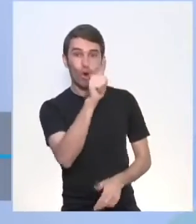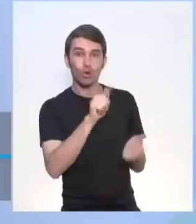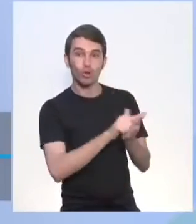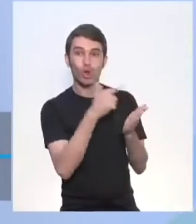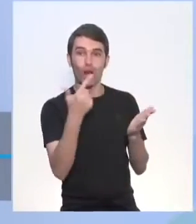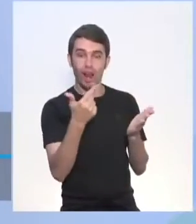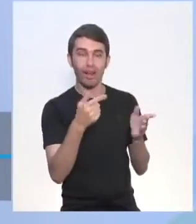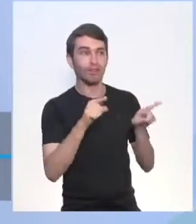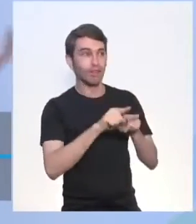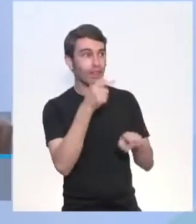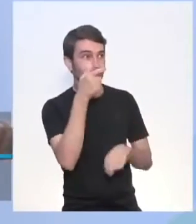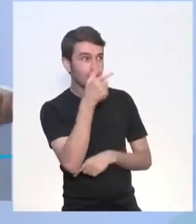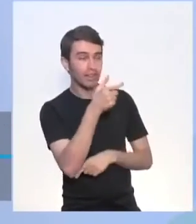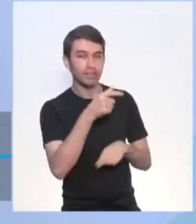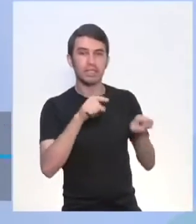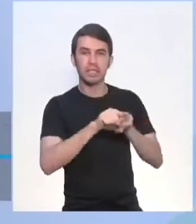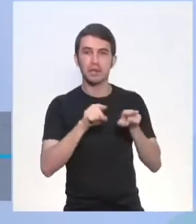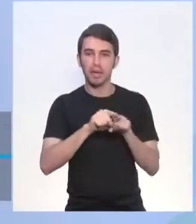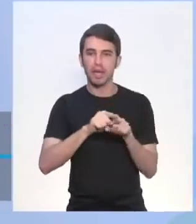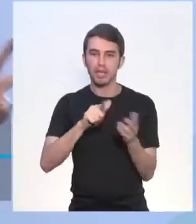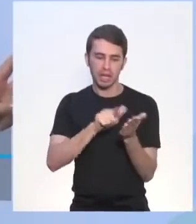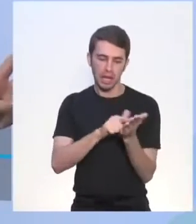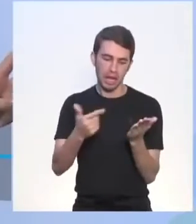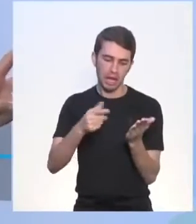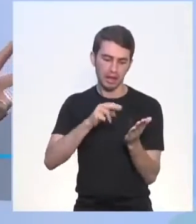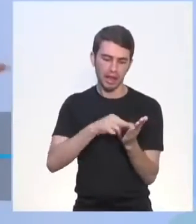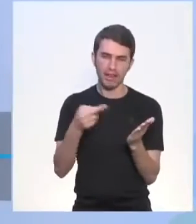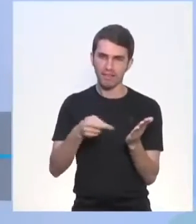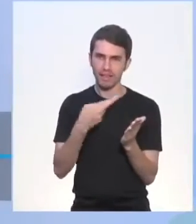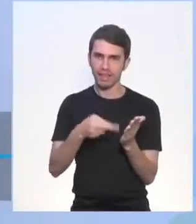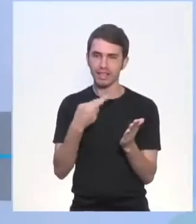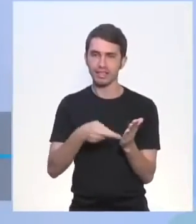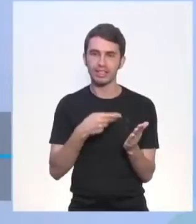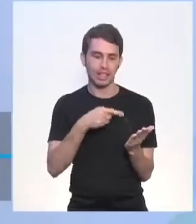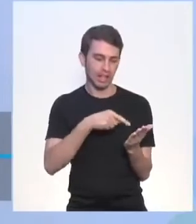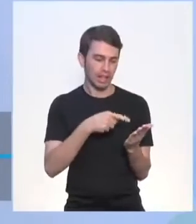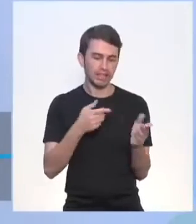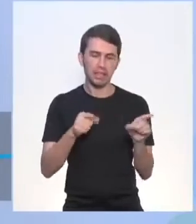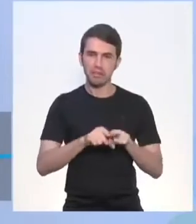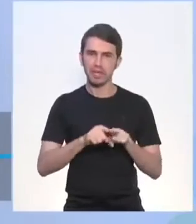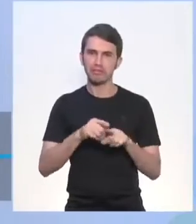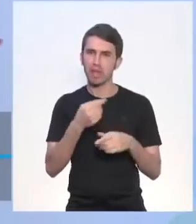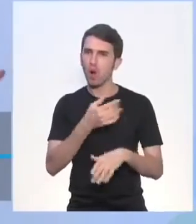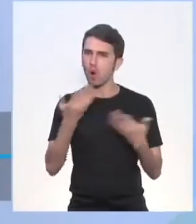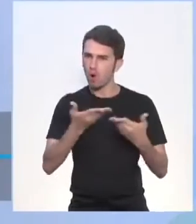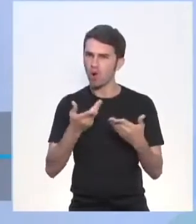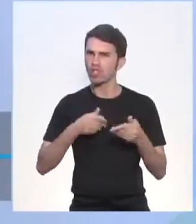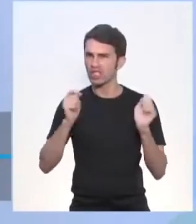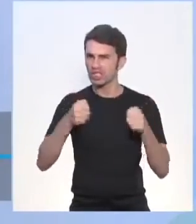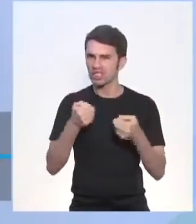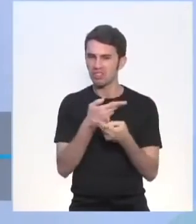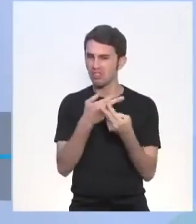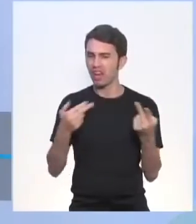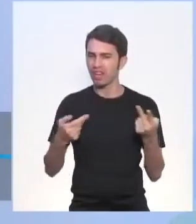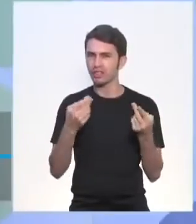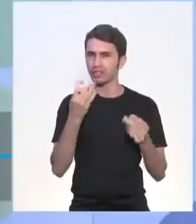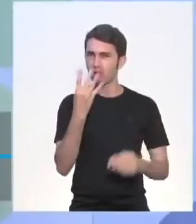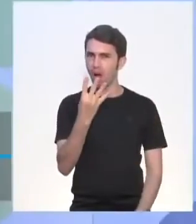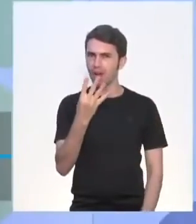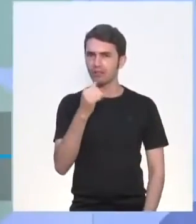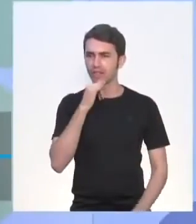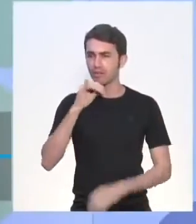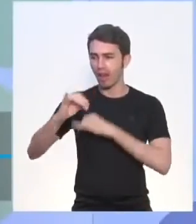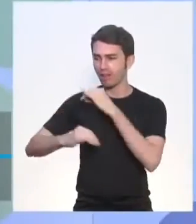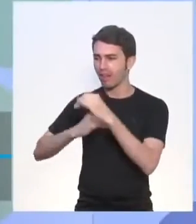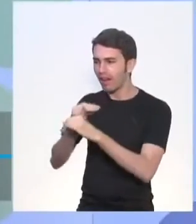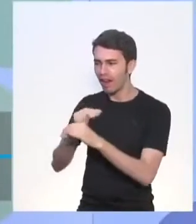jornal, revista, vá a outro. A gente sempre fala 2, né? Mas hoje em dia, pelo menos 4. O quanto diferentes, conseguir, né? Tem a internet, é muito